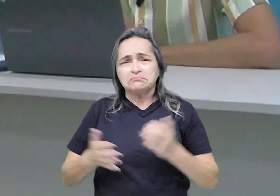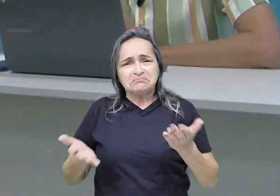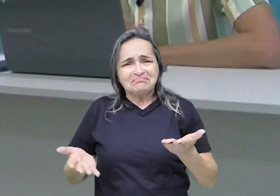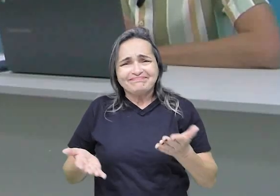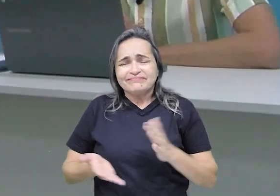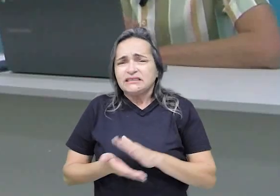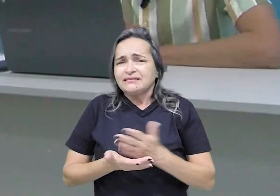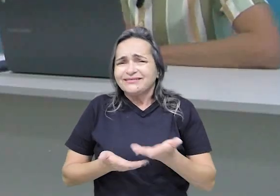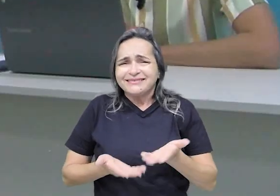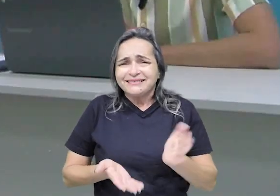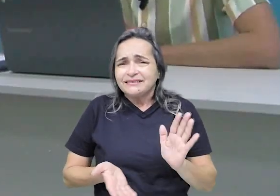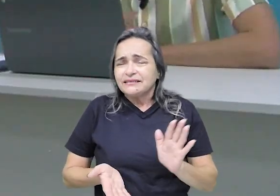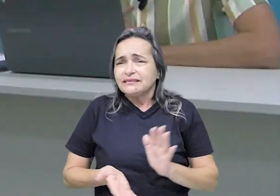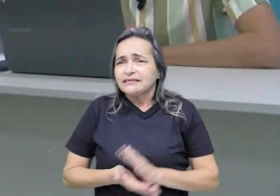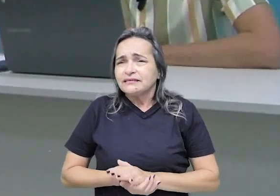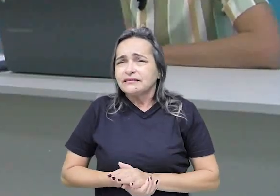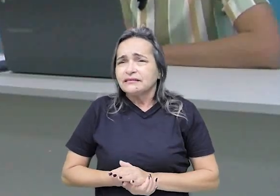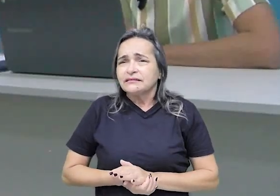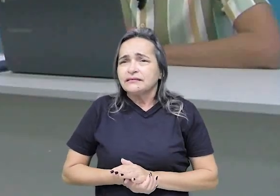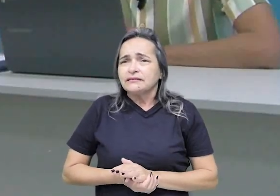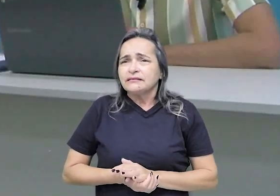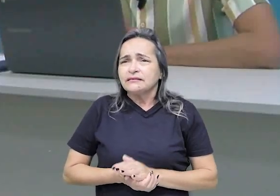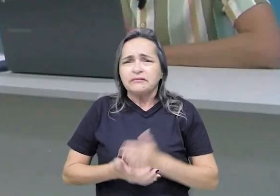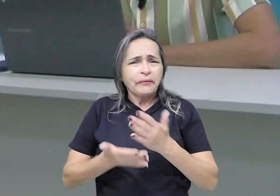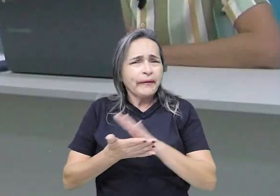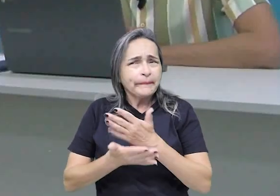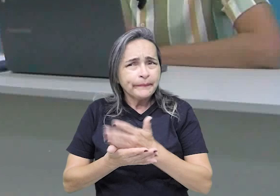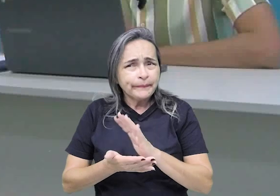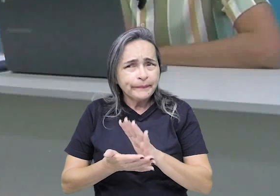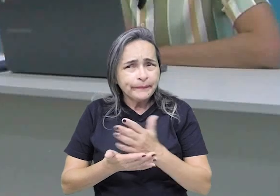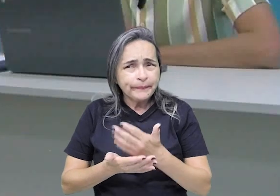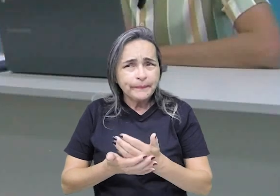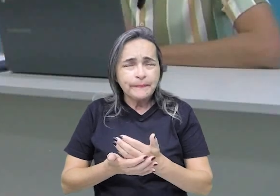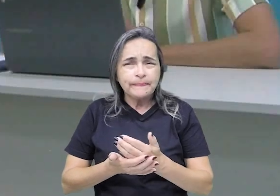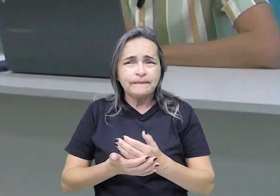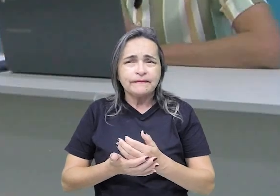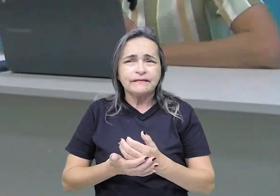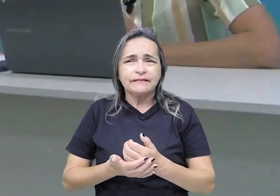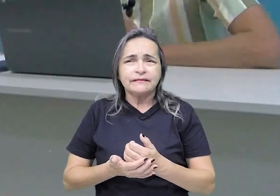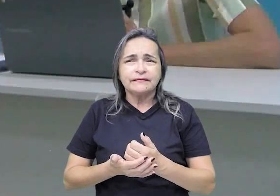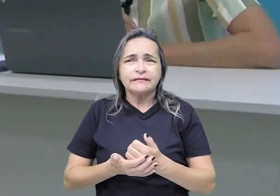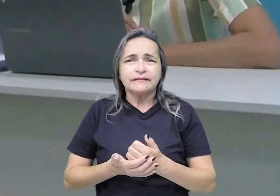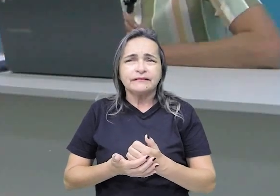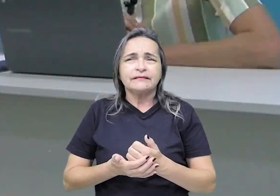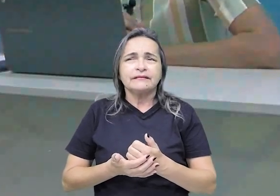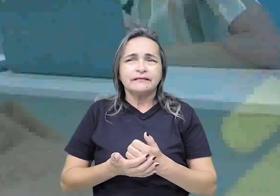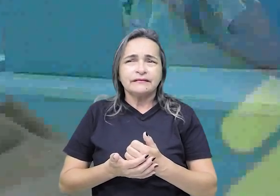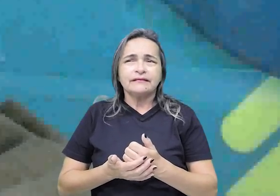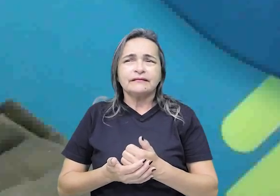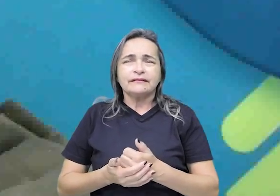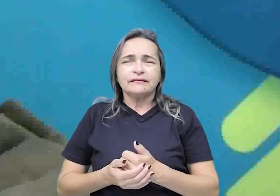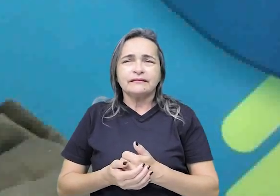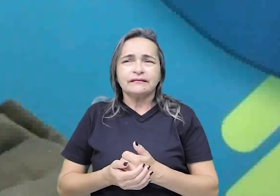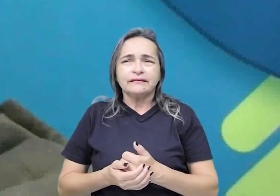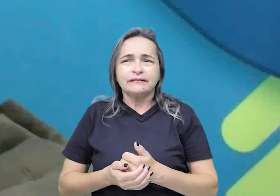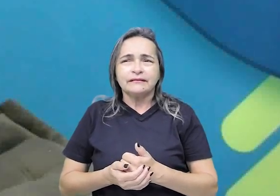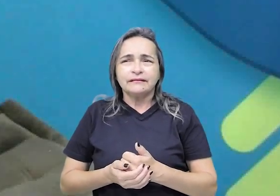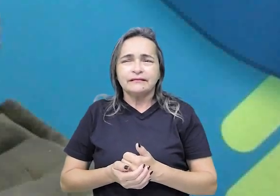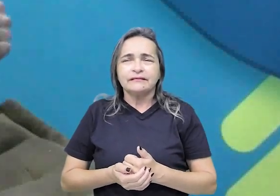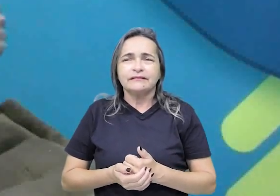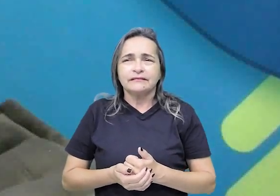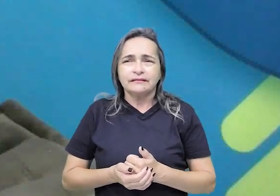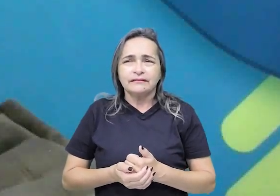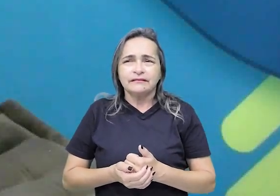gente tem, né, mais tecnologia, tecnologia, mas muitos iam até 110, né, tinha alguns que era